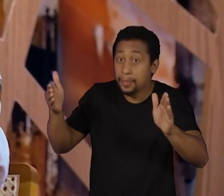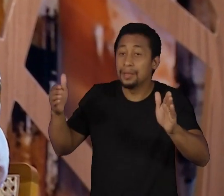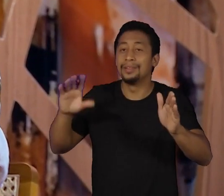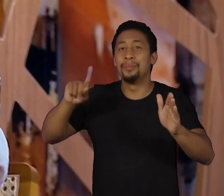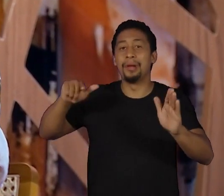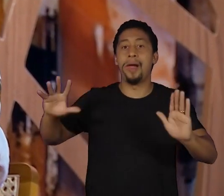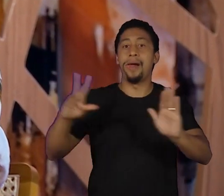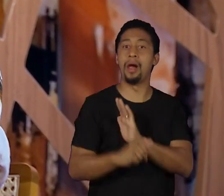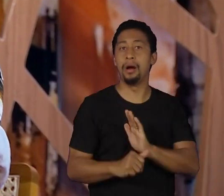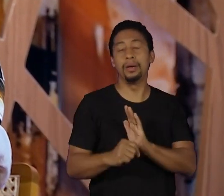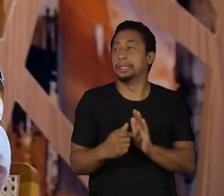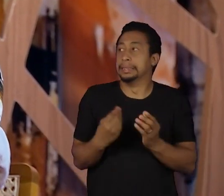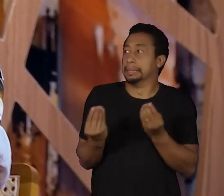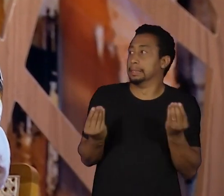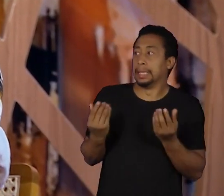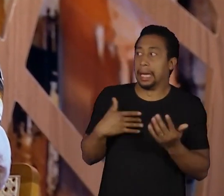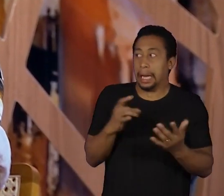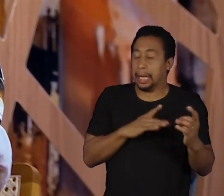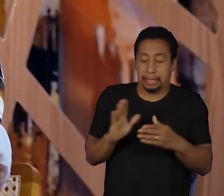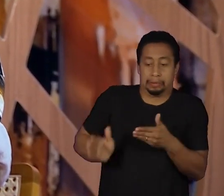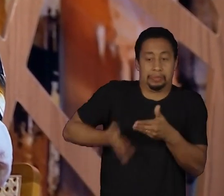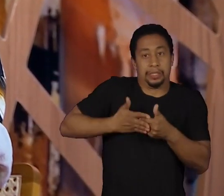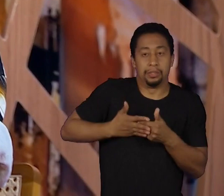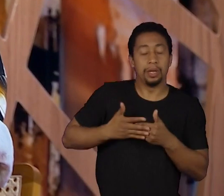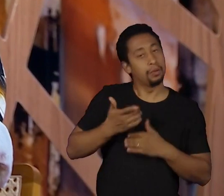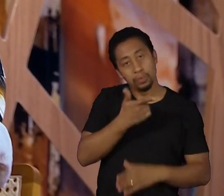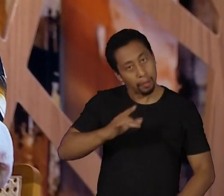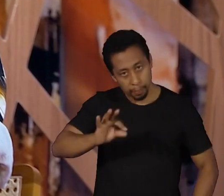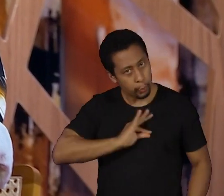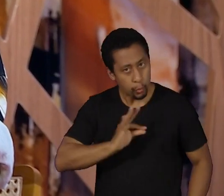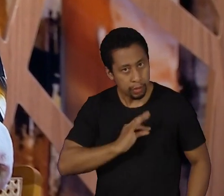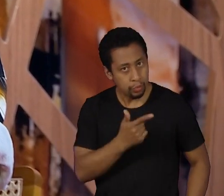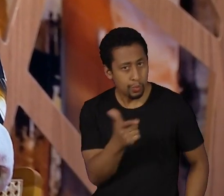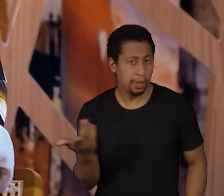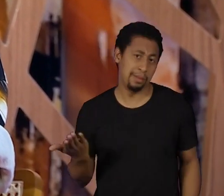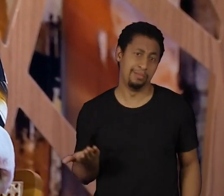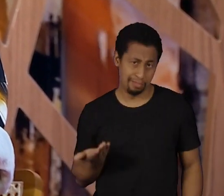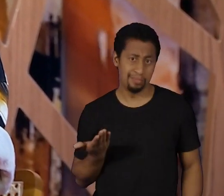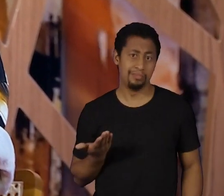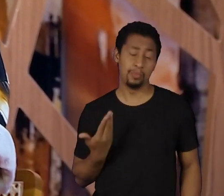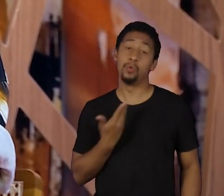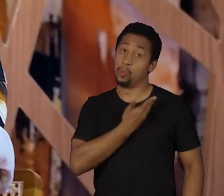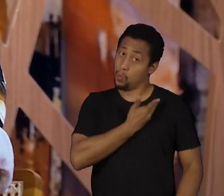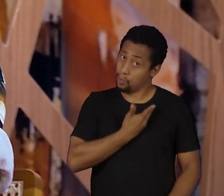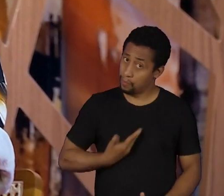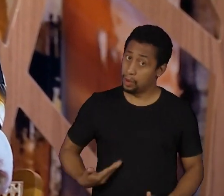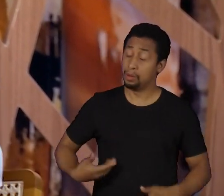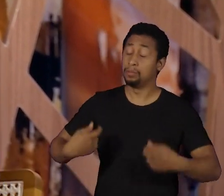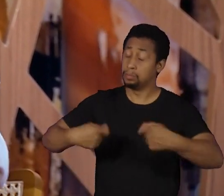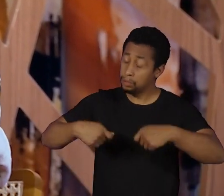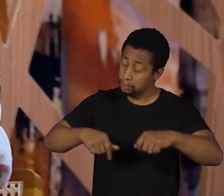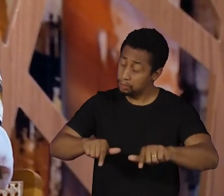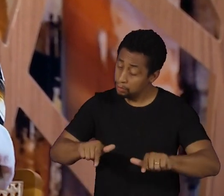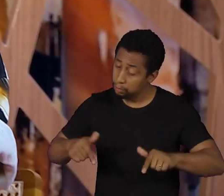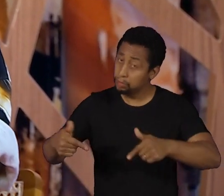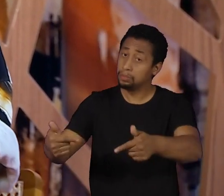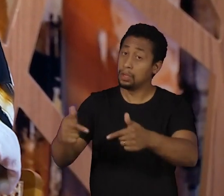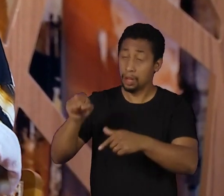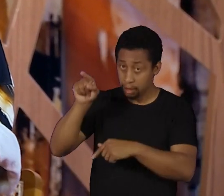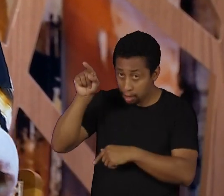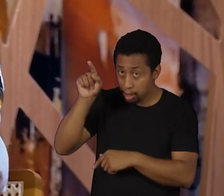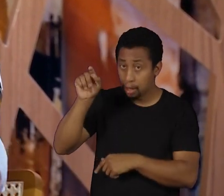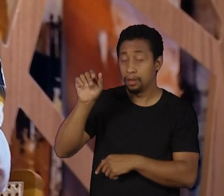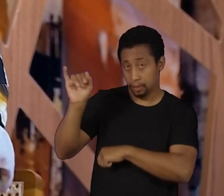um policiamento. Então, está bem complicado. Então, o olhar público, né, poder público de Salvador,